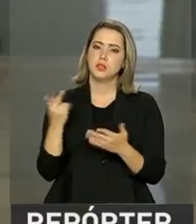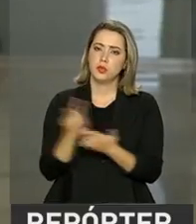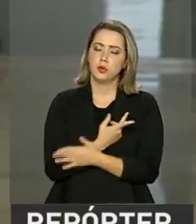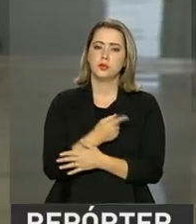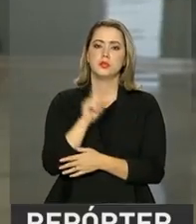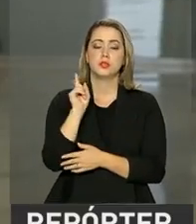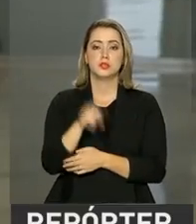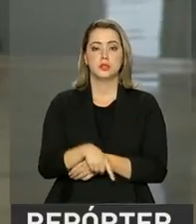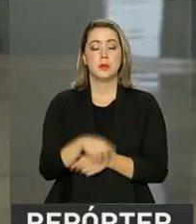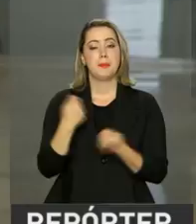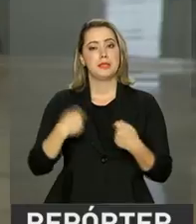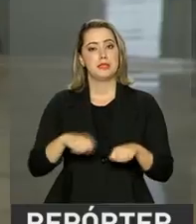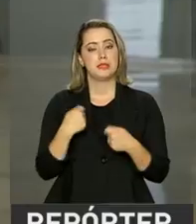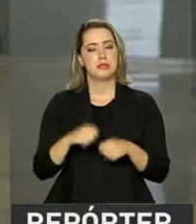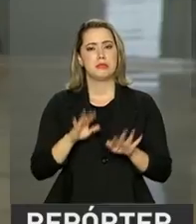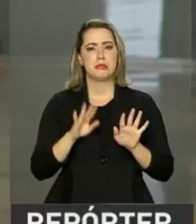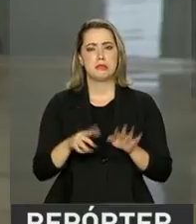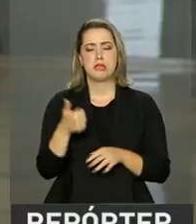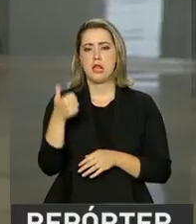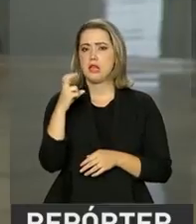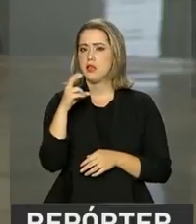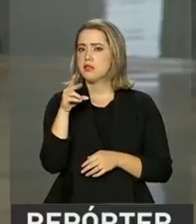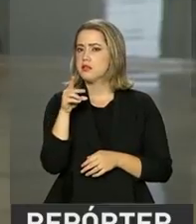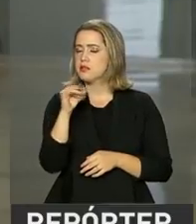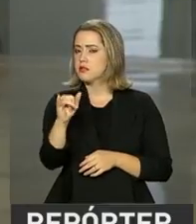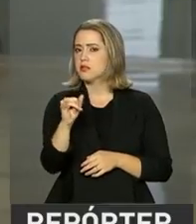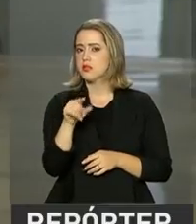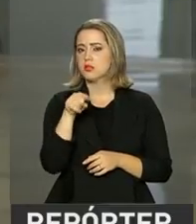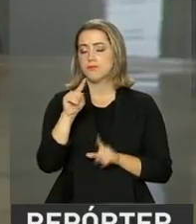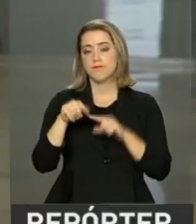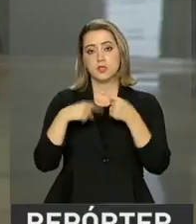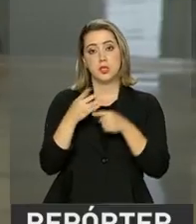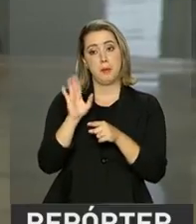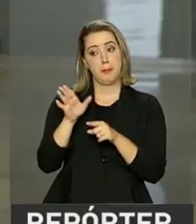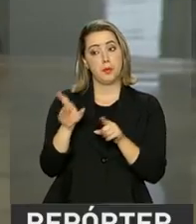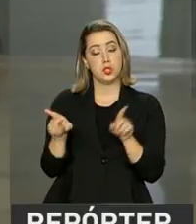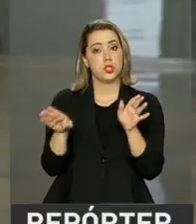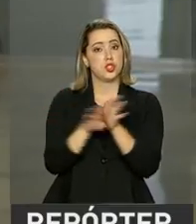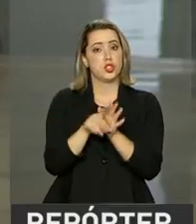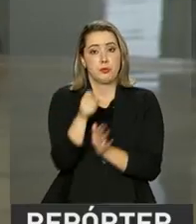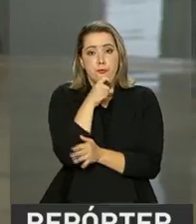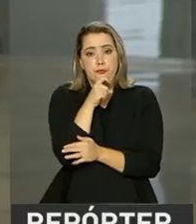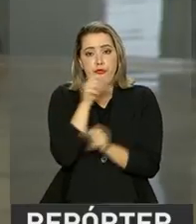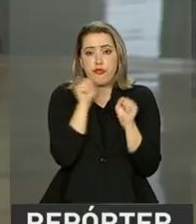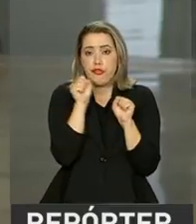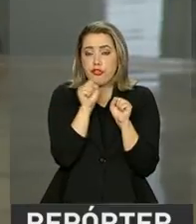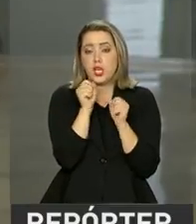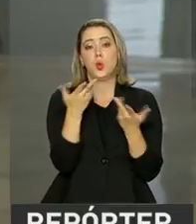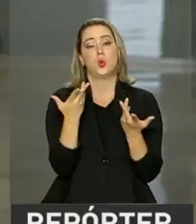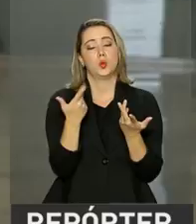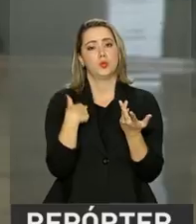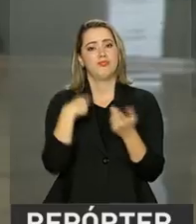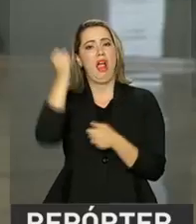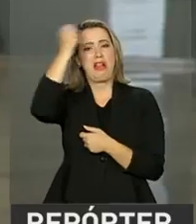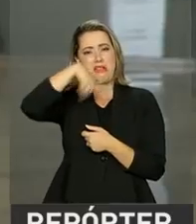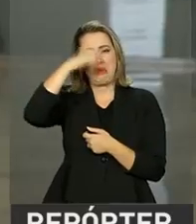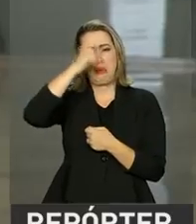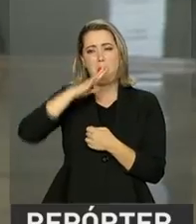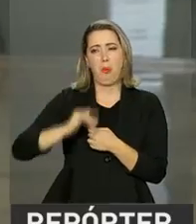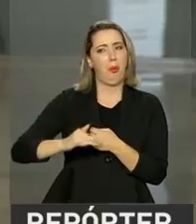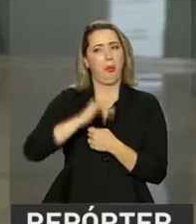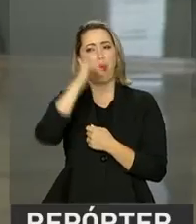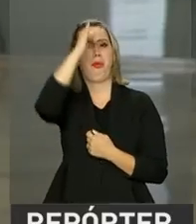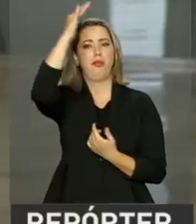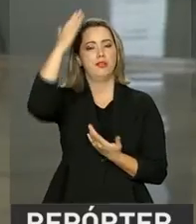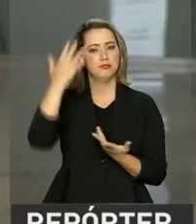corpo humano são necessários pelo menos 15 dias e daqui a pouco chega o inverno quando os casos de gripe aumentam